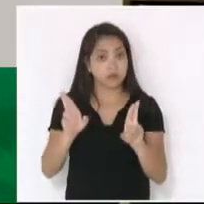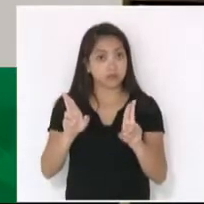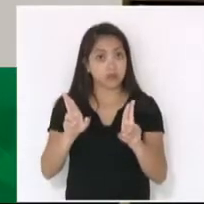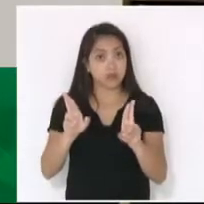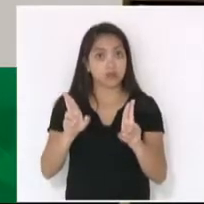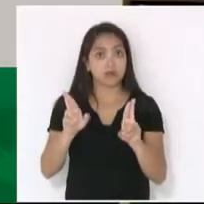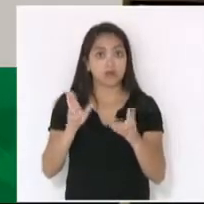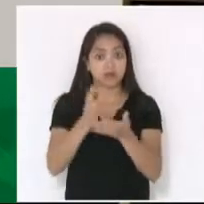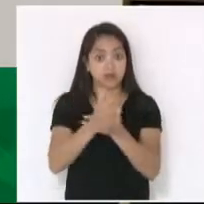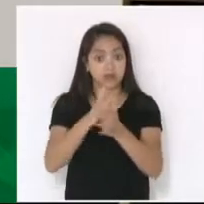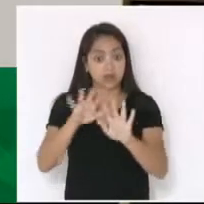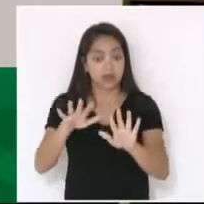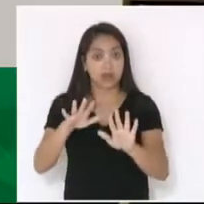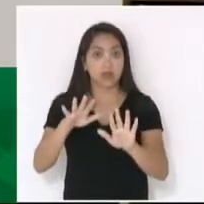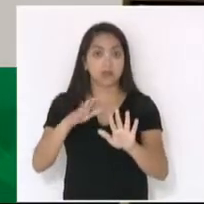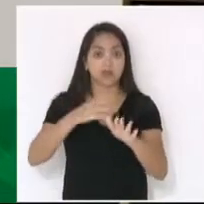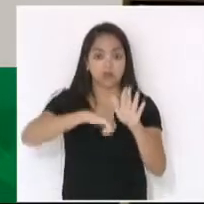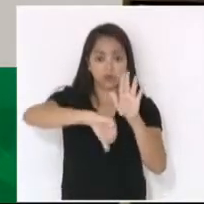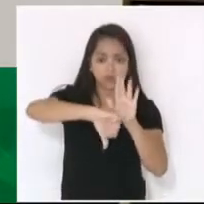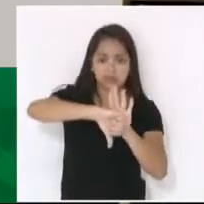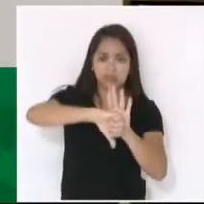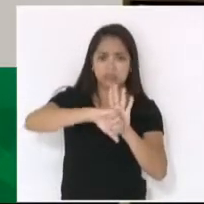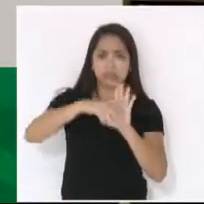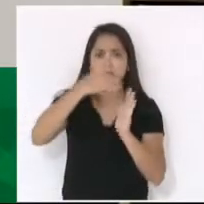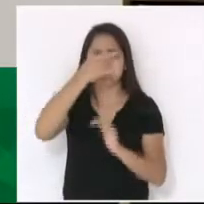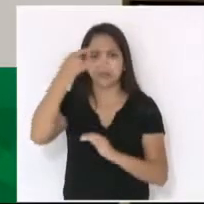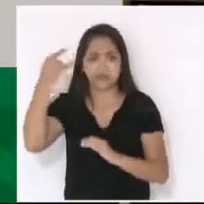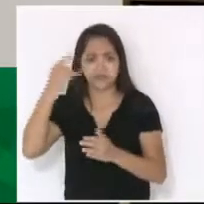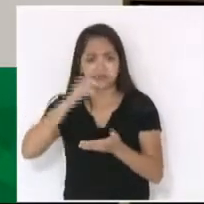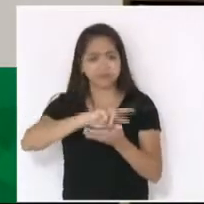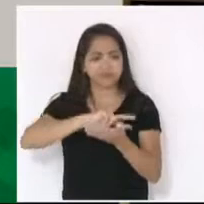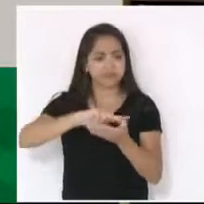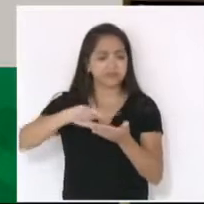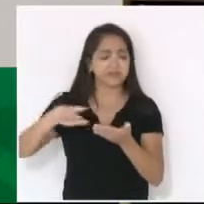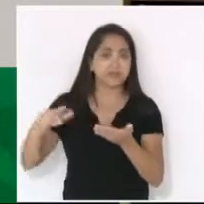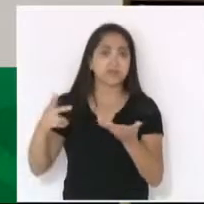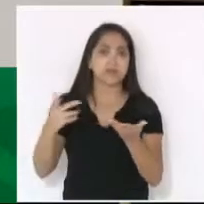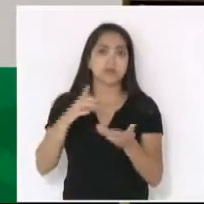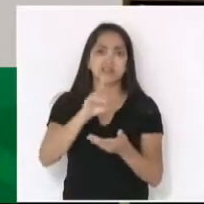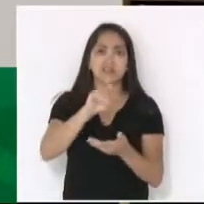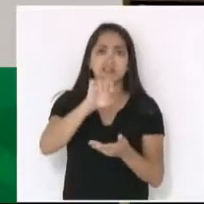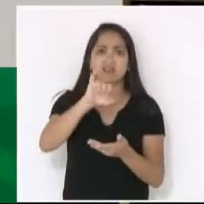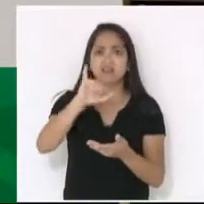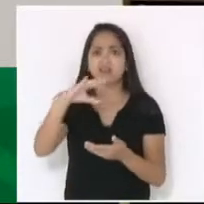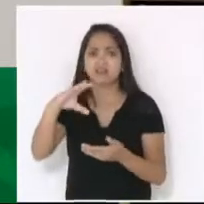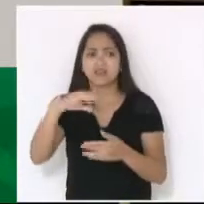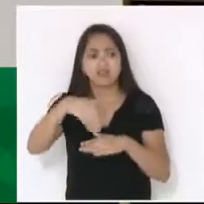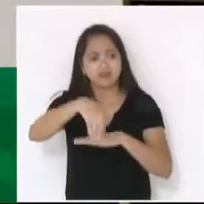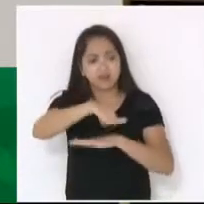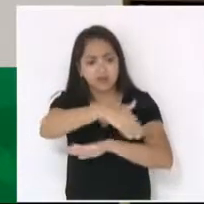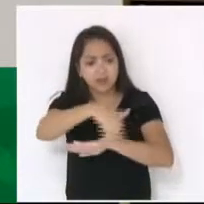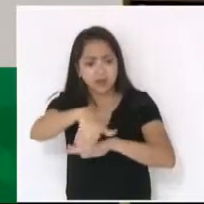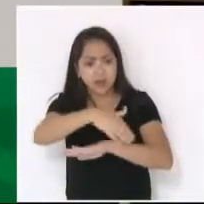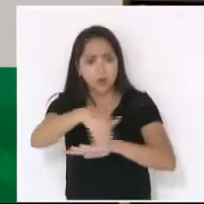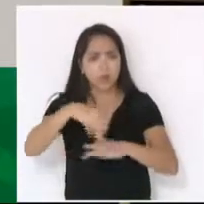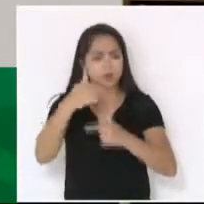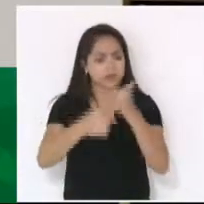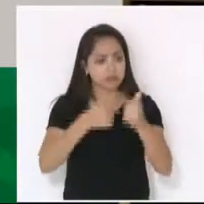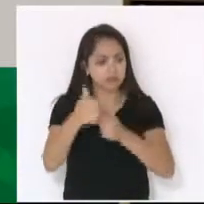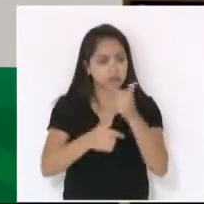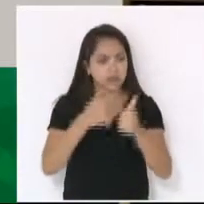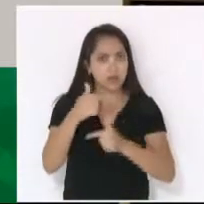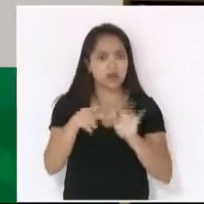crime de imediato ou seja e a deic vai para rua e fazer o seu trabalho e ajudar